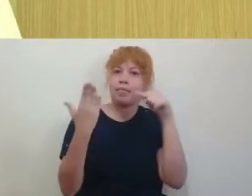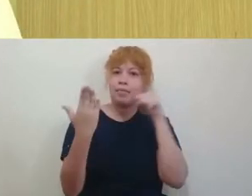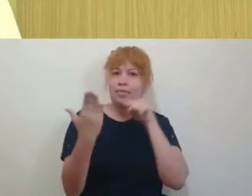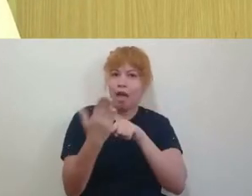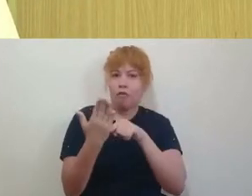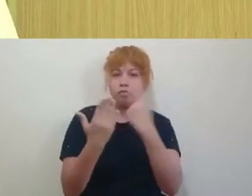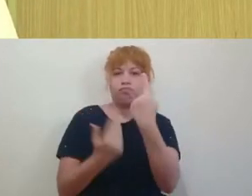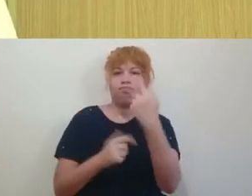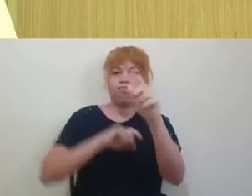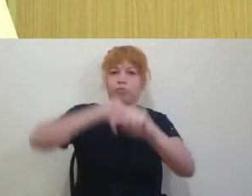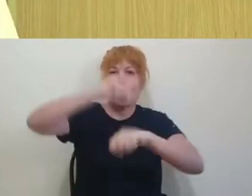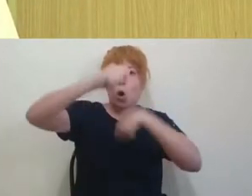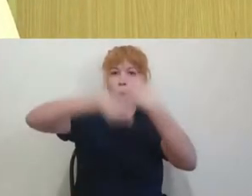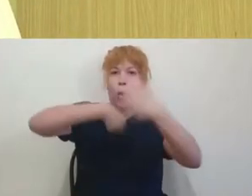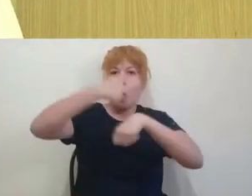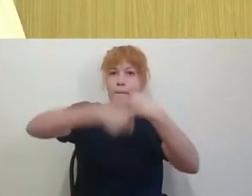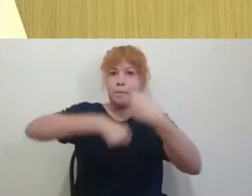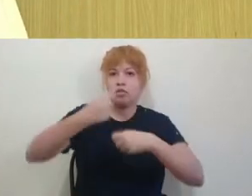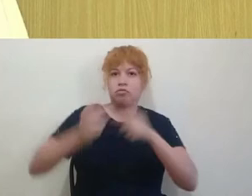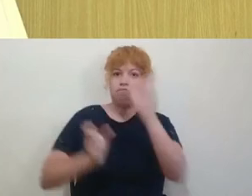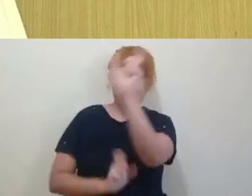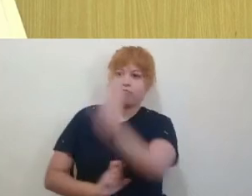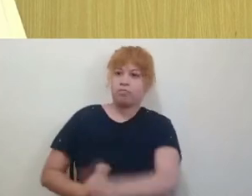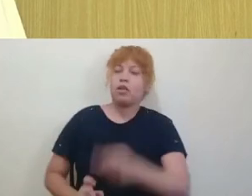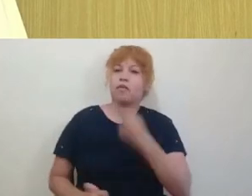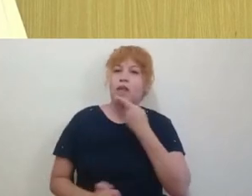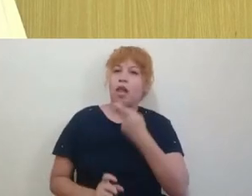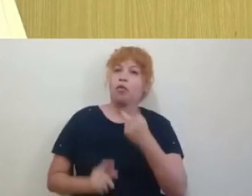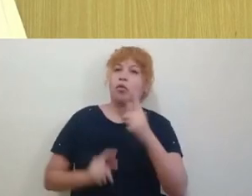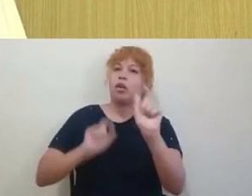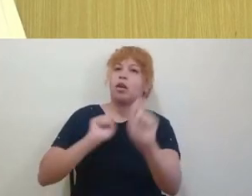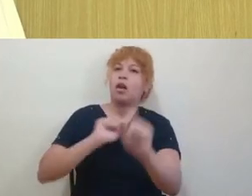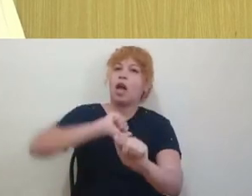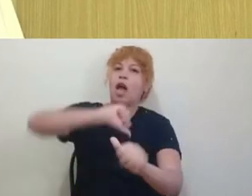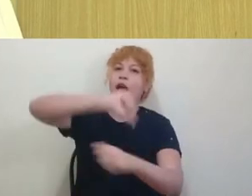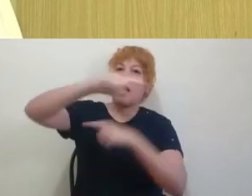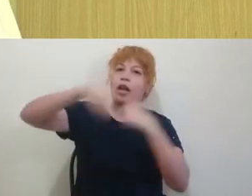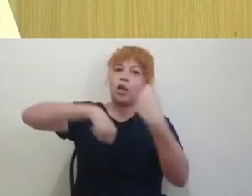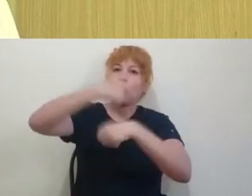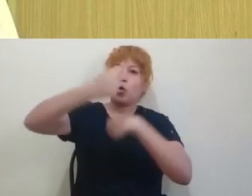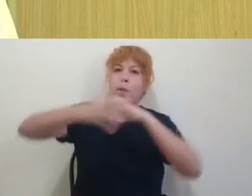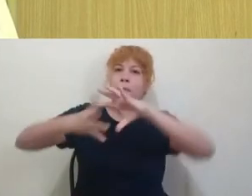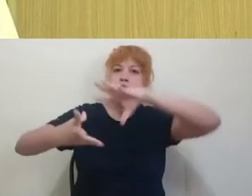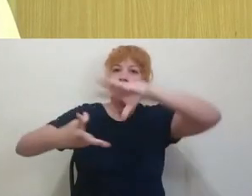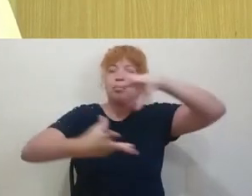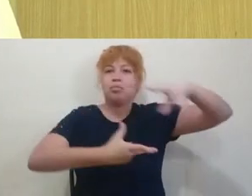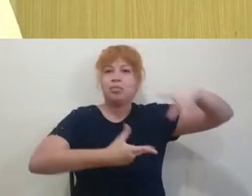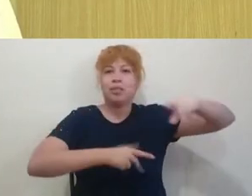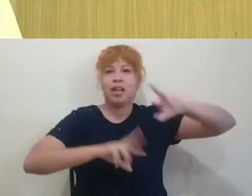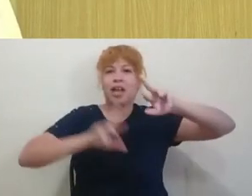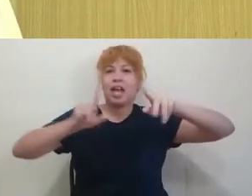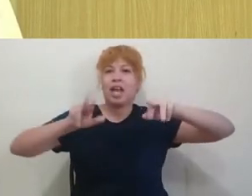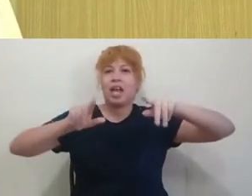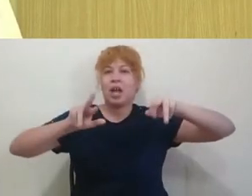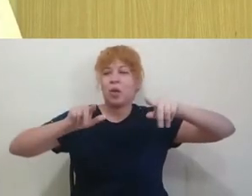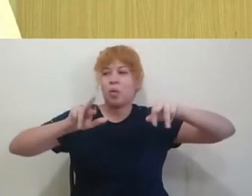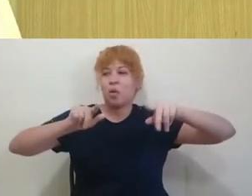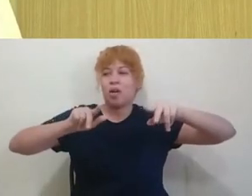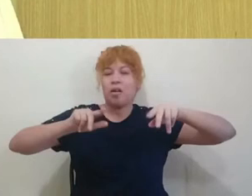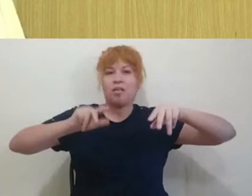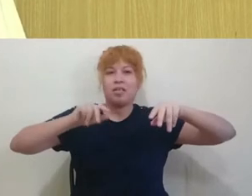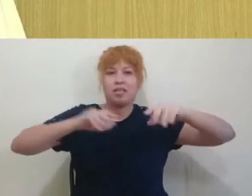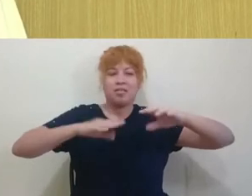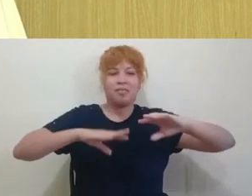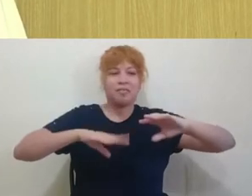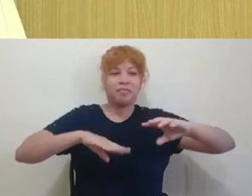com maior vulnerabilidade socioeconômica. Só para dar um dado, aqui no Brasil, 1% da população detém 30% da